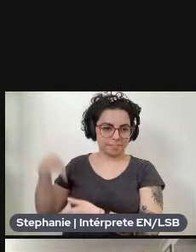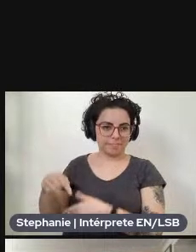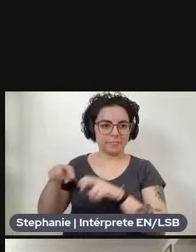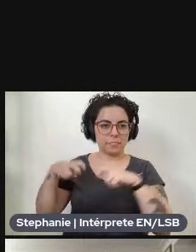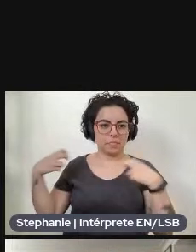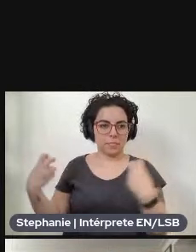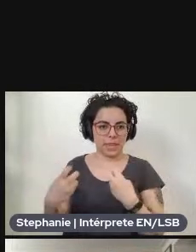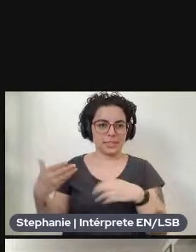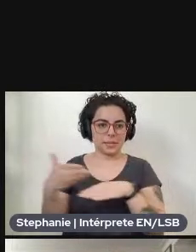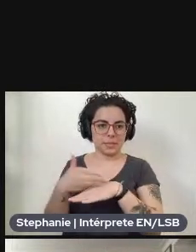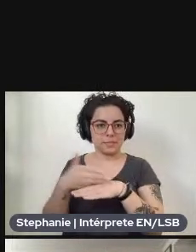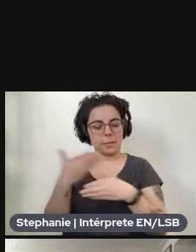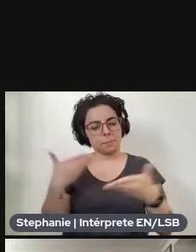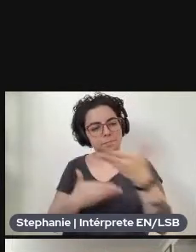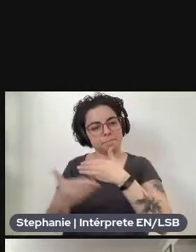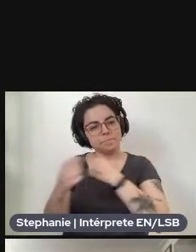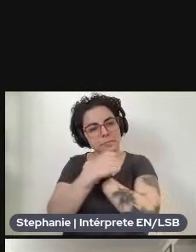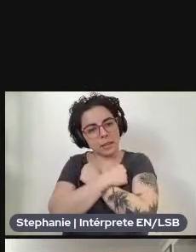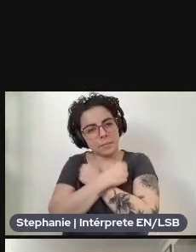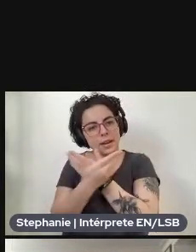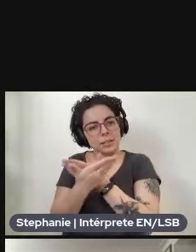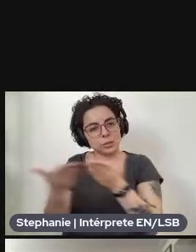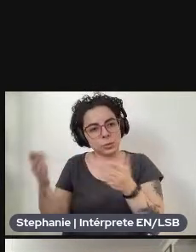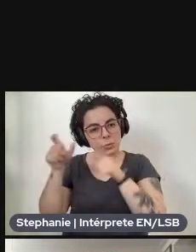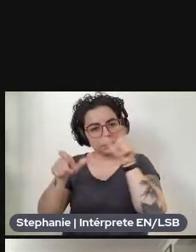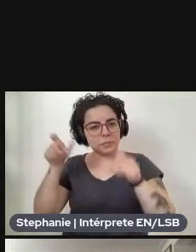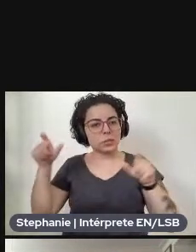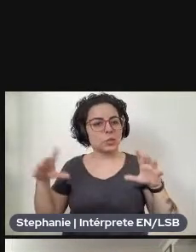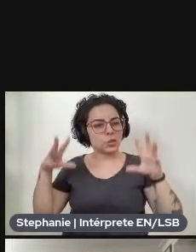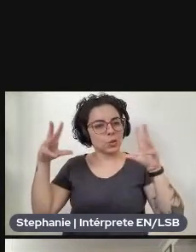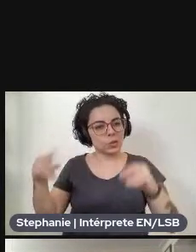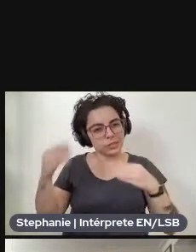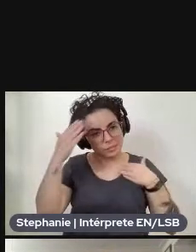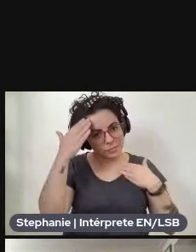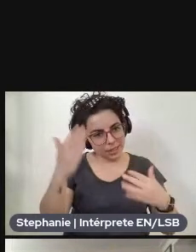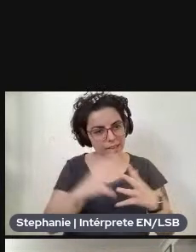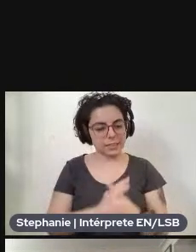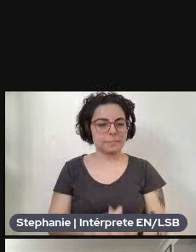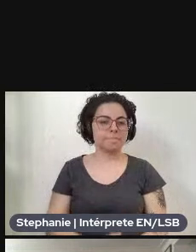todos e muito obrigado.